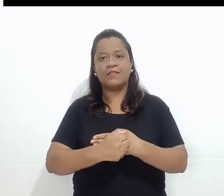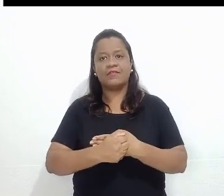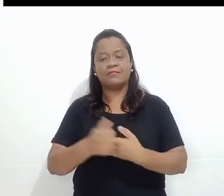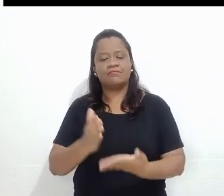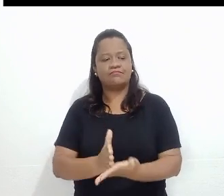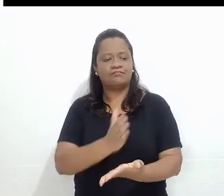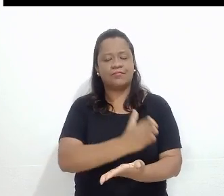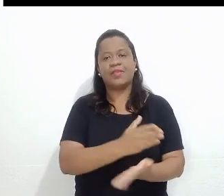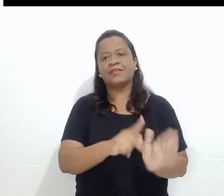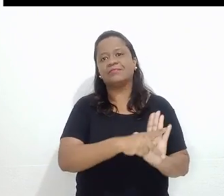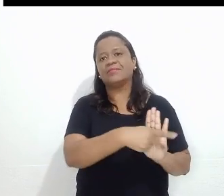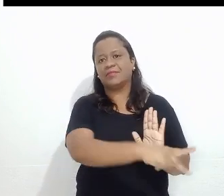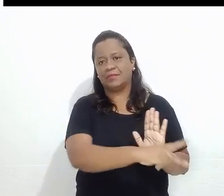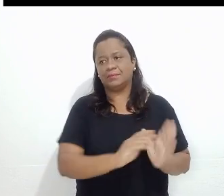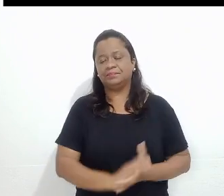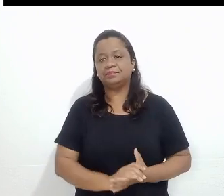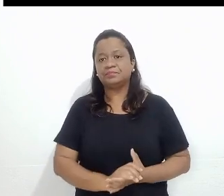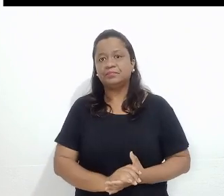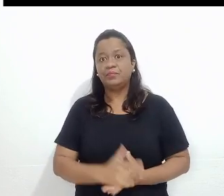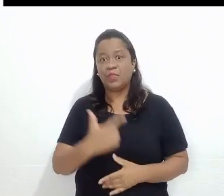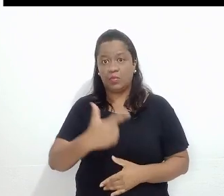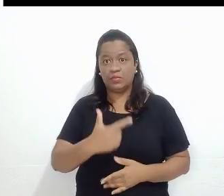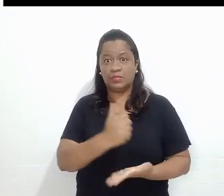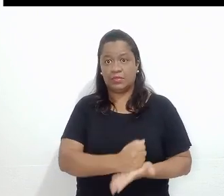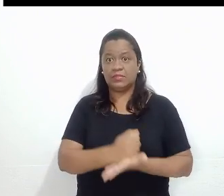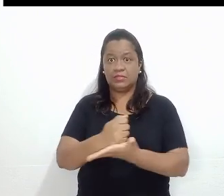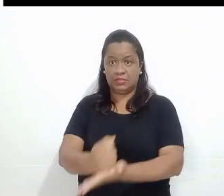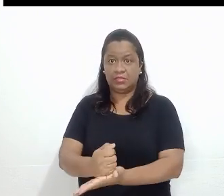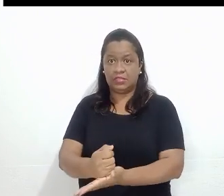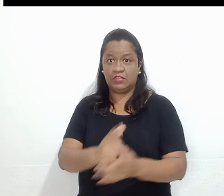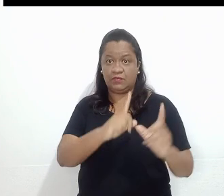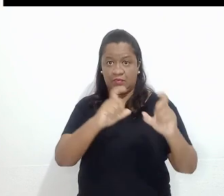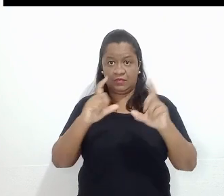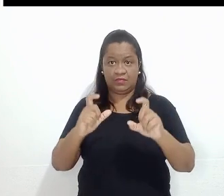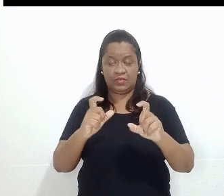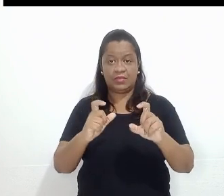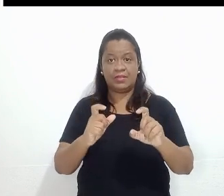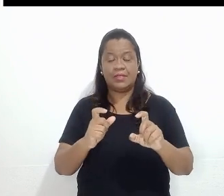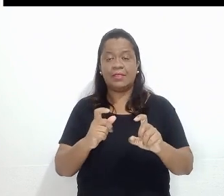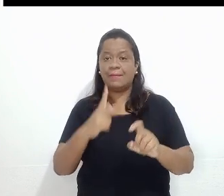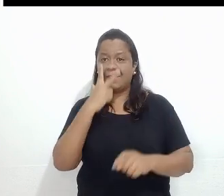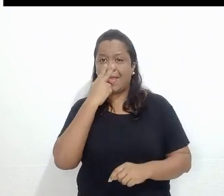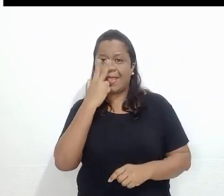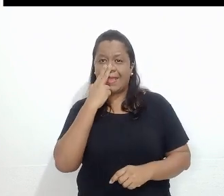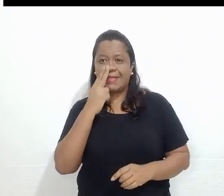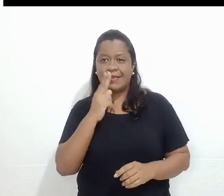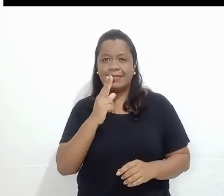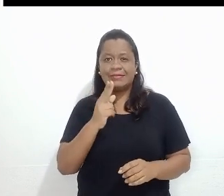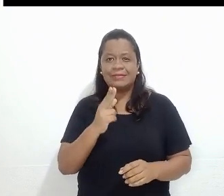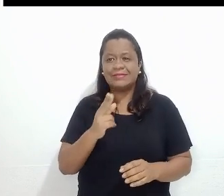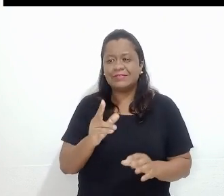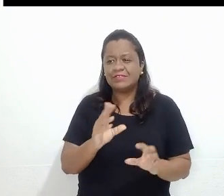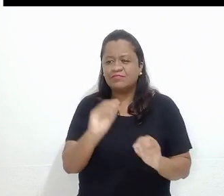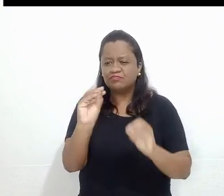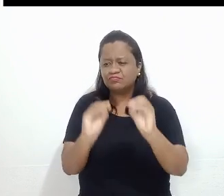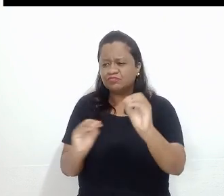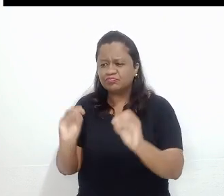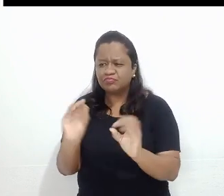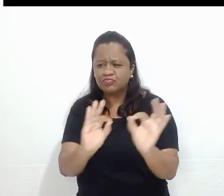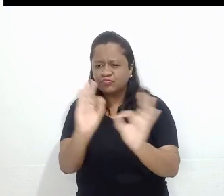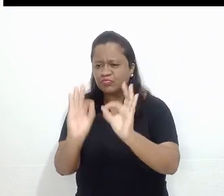segundo assistente de fotografia, ele entra mesmo como uma babá da câmera. Tá? Ele faz a gestão do